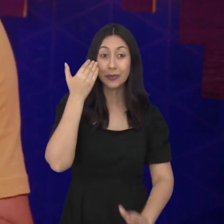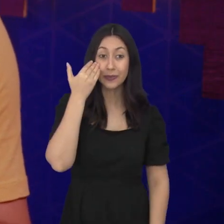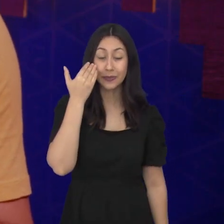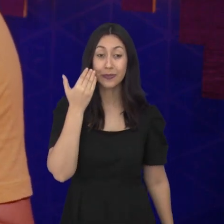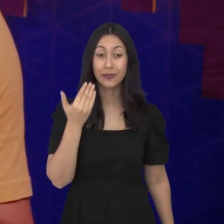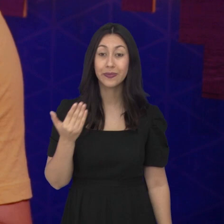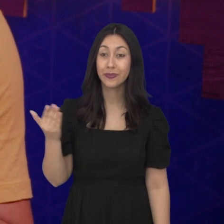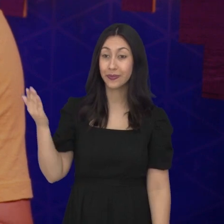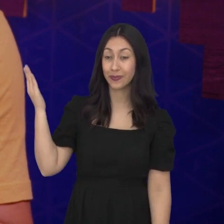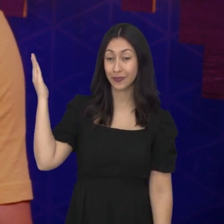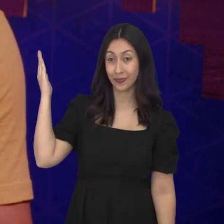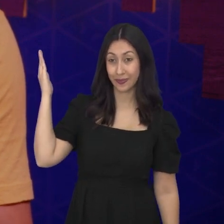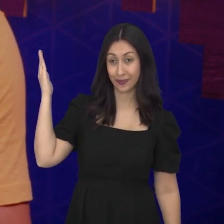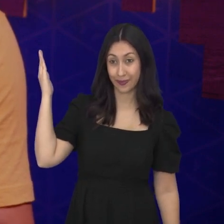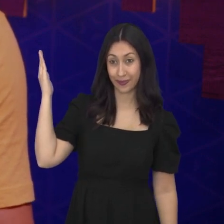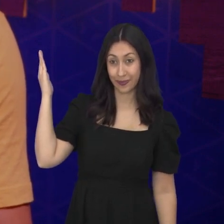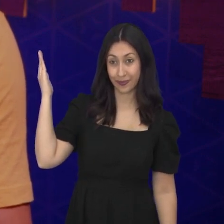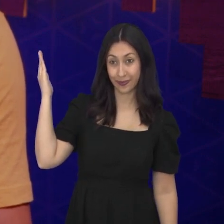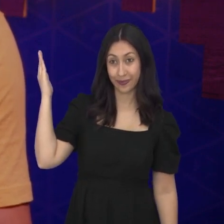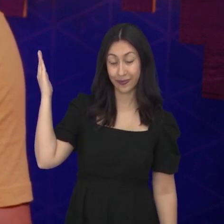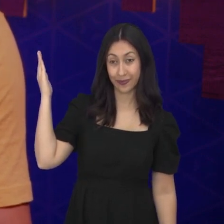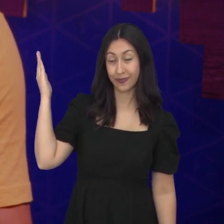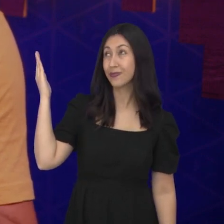é Shikenjigoku.